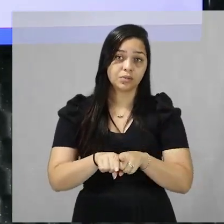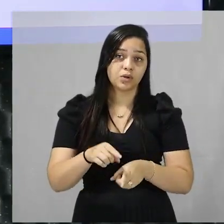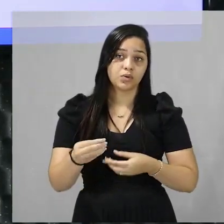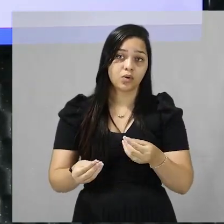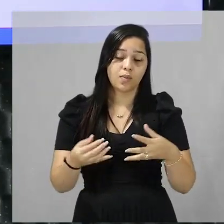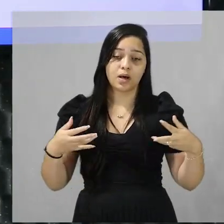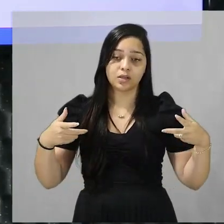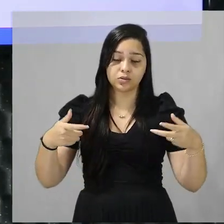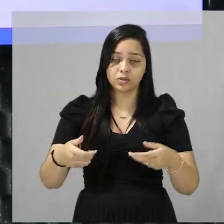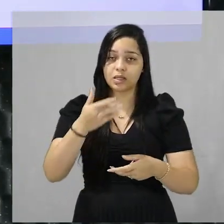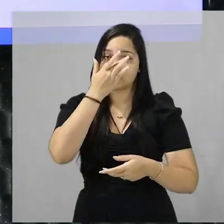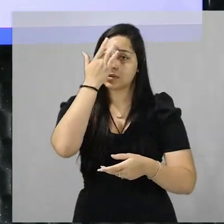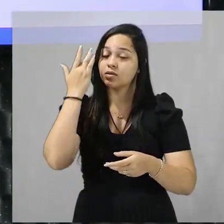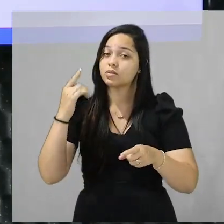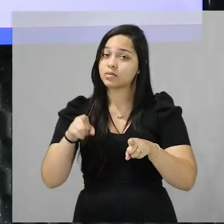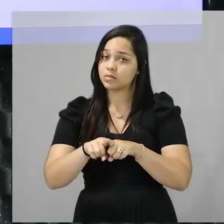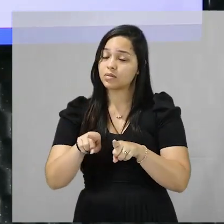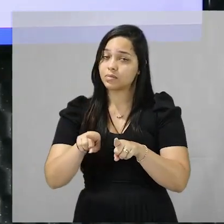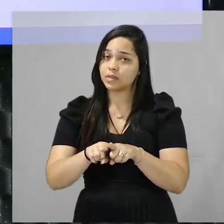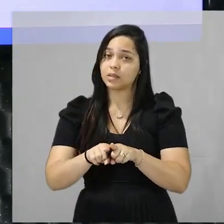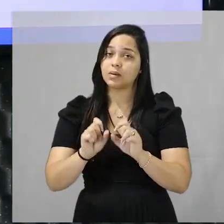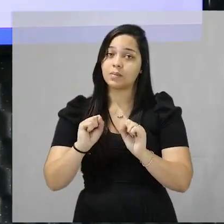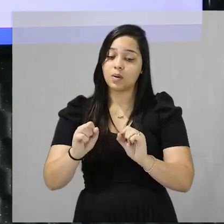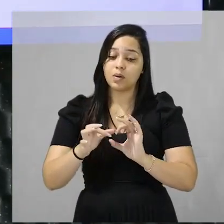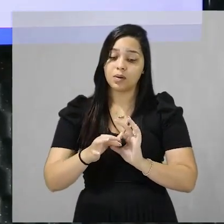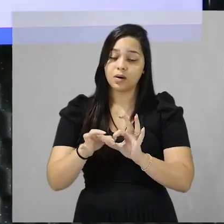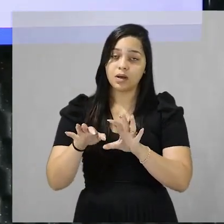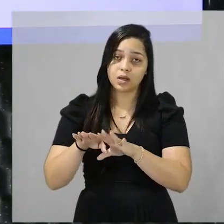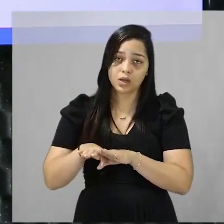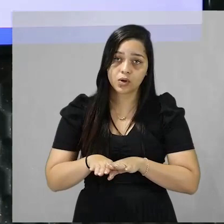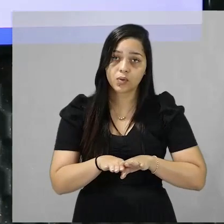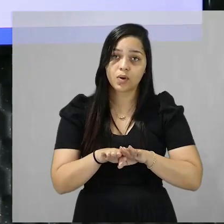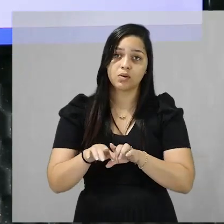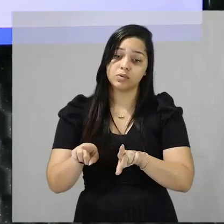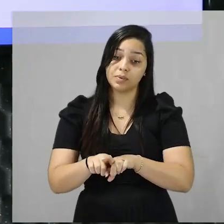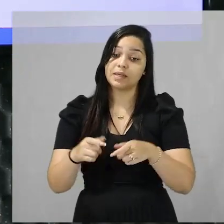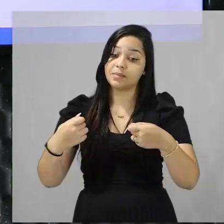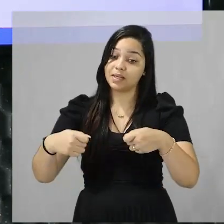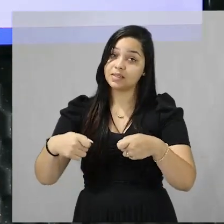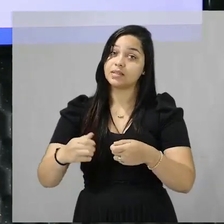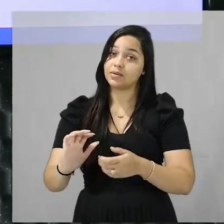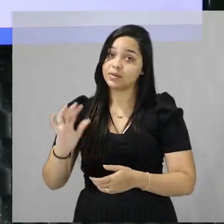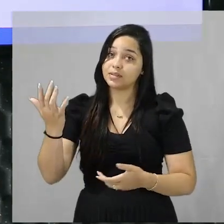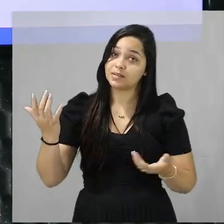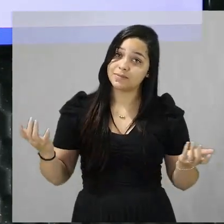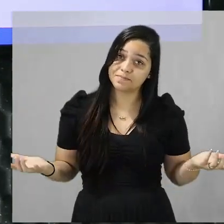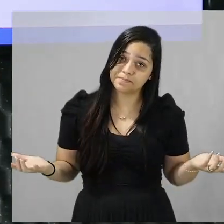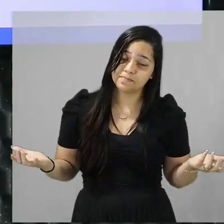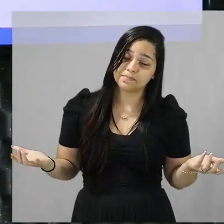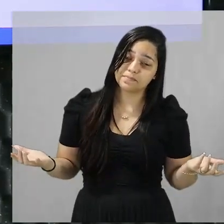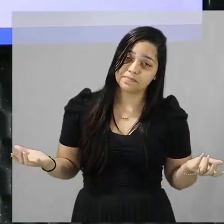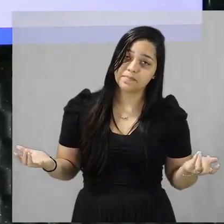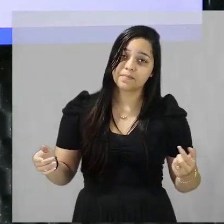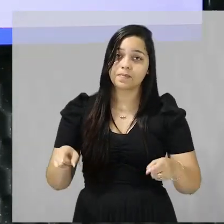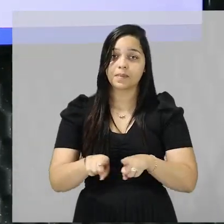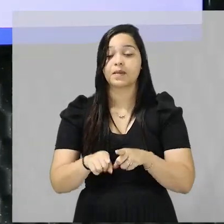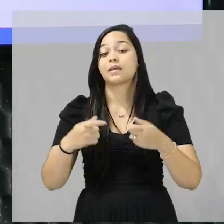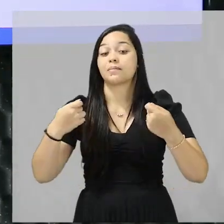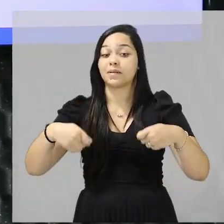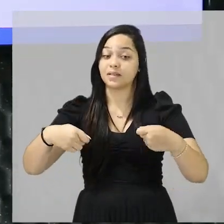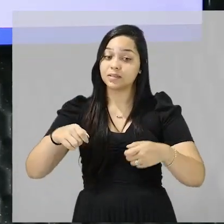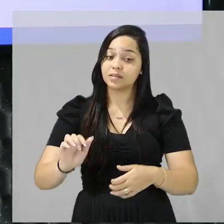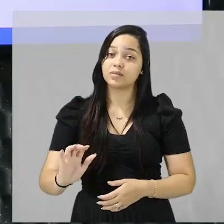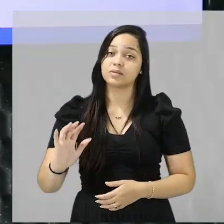direcionado a todos e as pessoas de acesso igual a isso. Pelo menos é o que deveria ser, né, gente? Bom, aqui é o que deve ser,